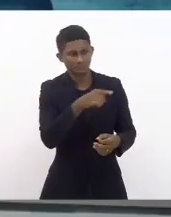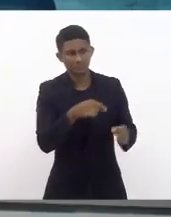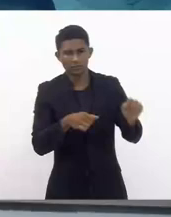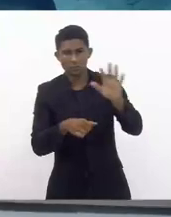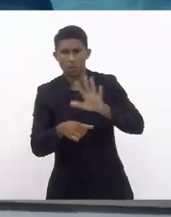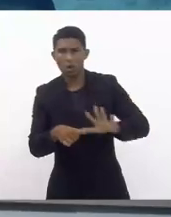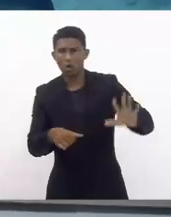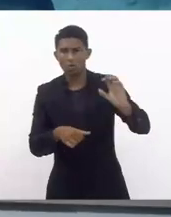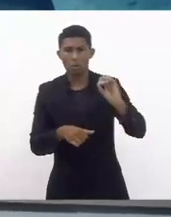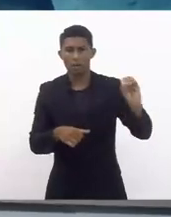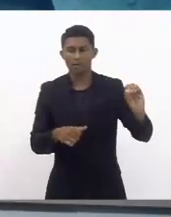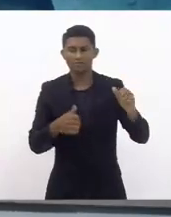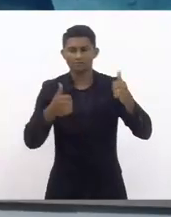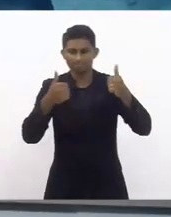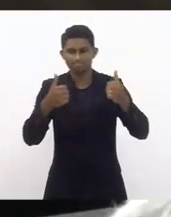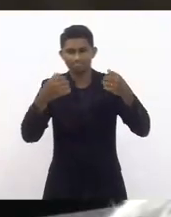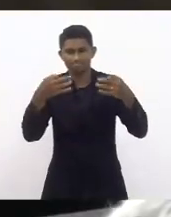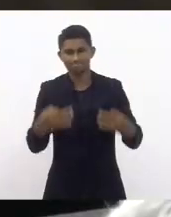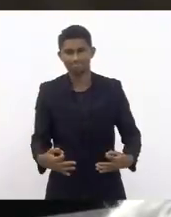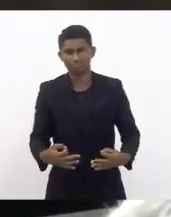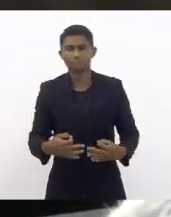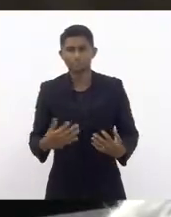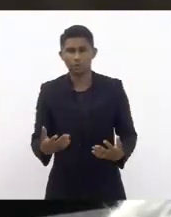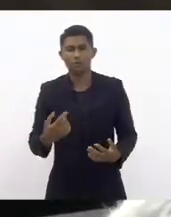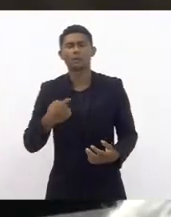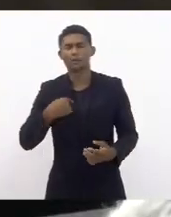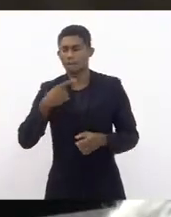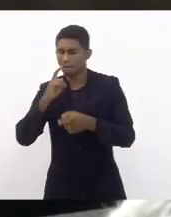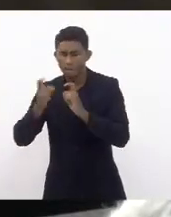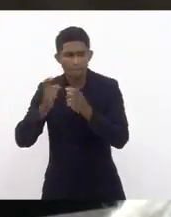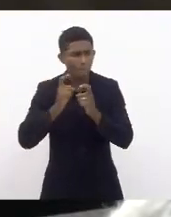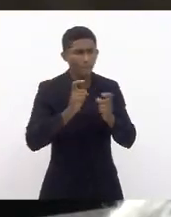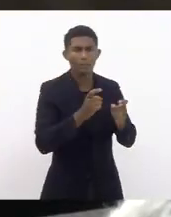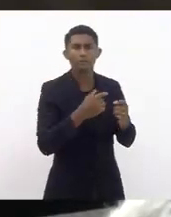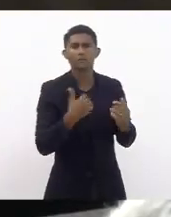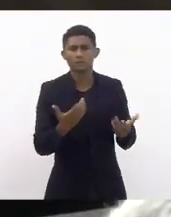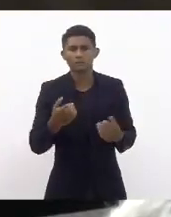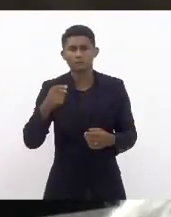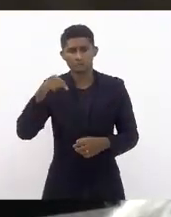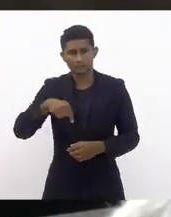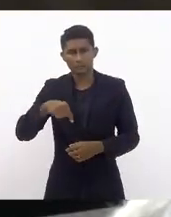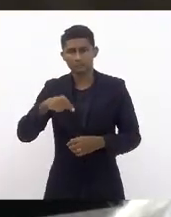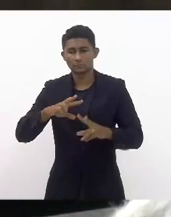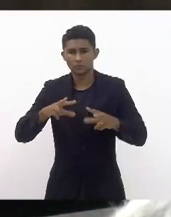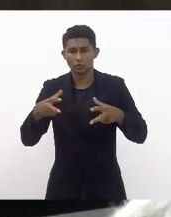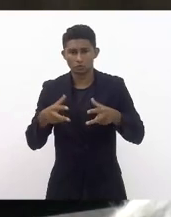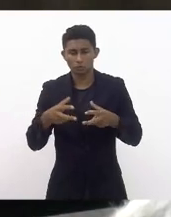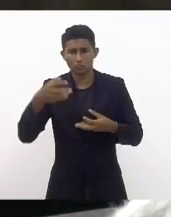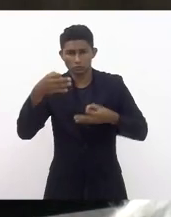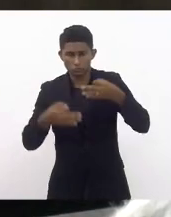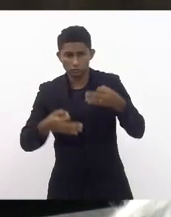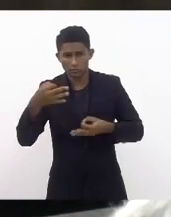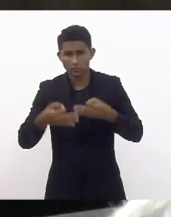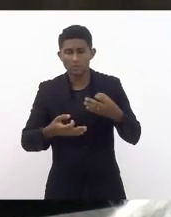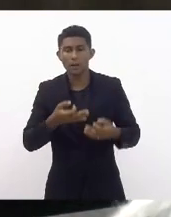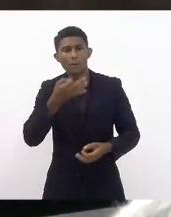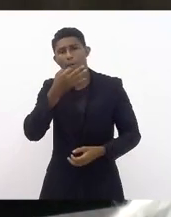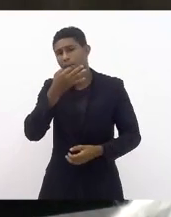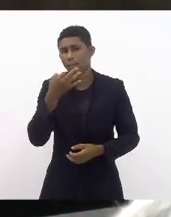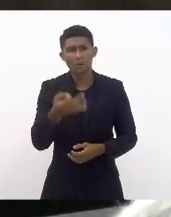Oeste. Depois de muito diálogo, o parecer da Comissão de Constituição e Justiça